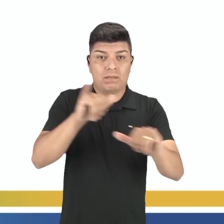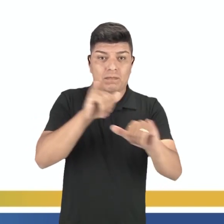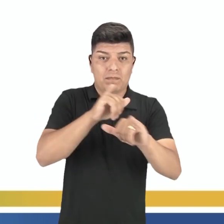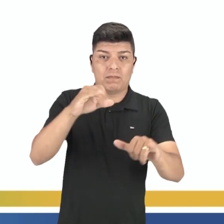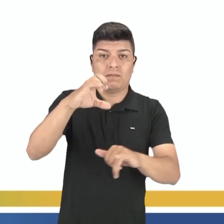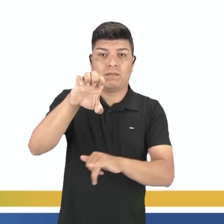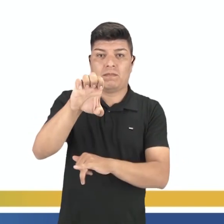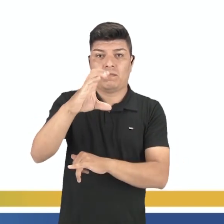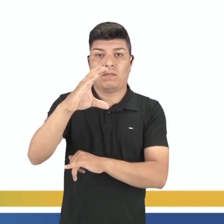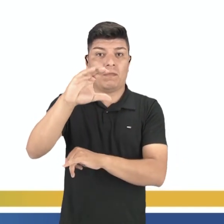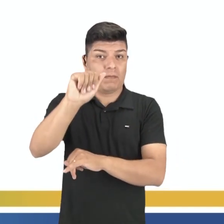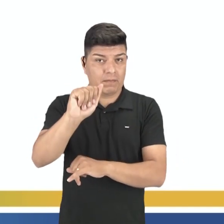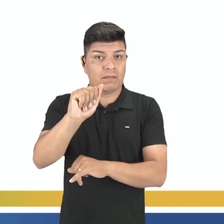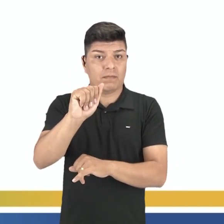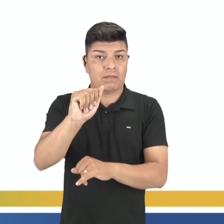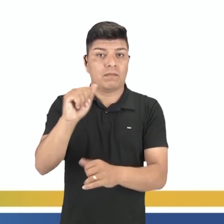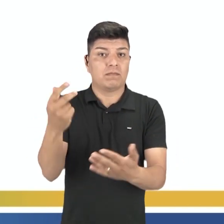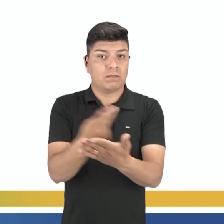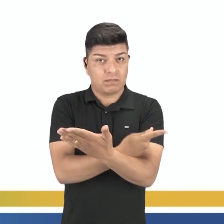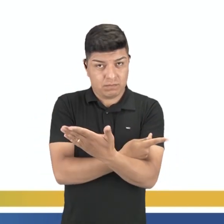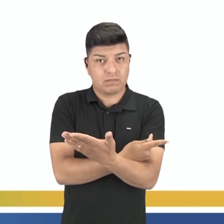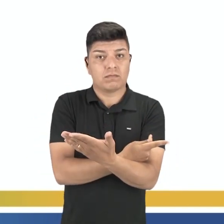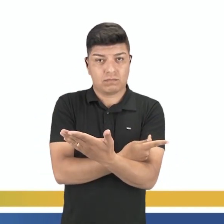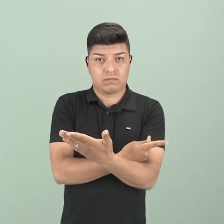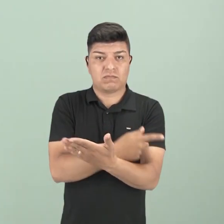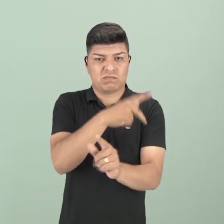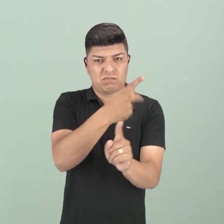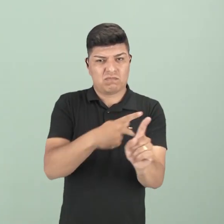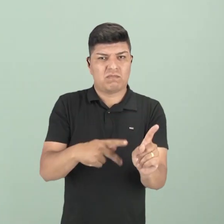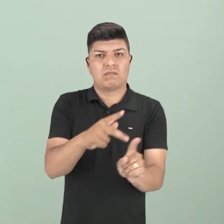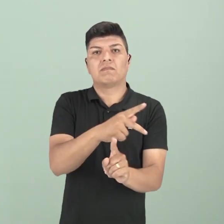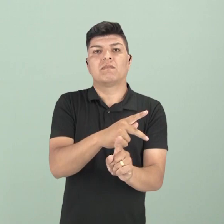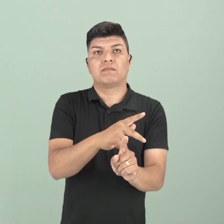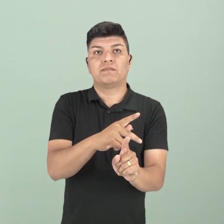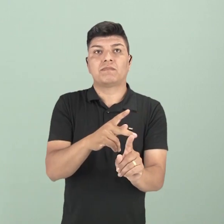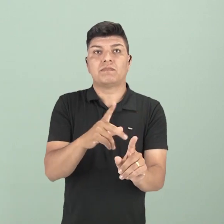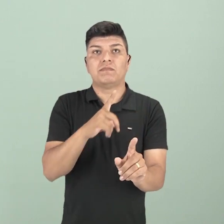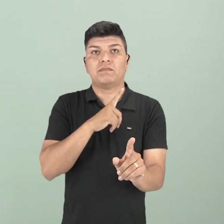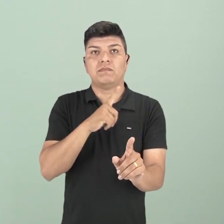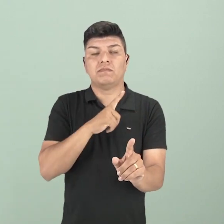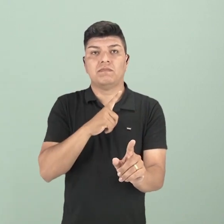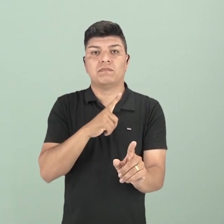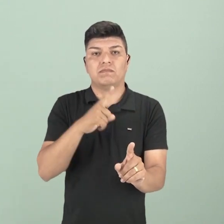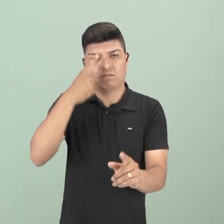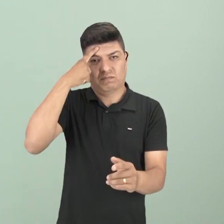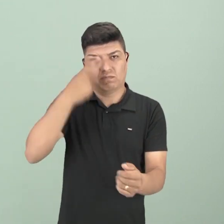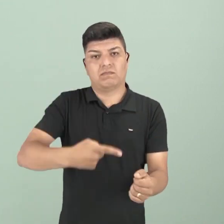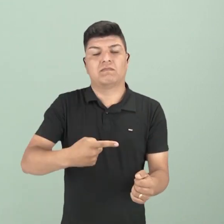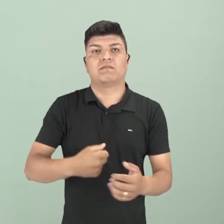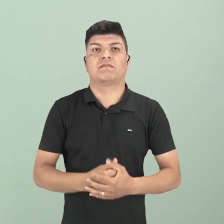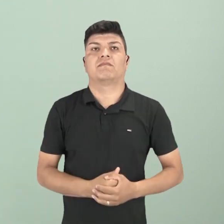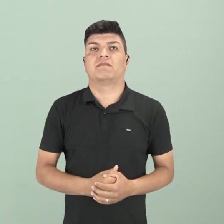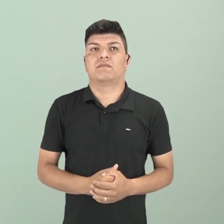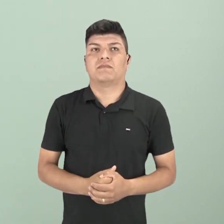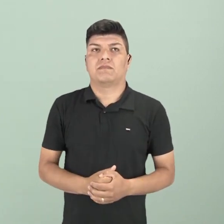ao Conselho Tutelar esses casos desses castigos. Então, nós temos uma situação de obrigatoriedade.